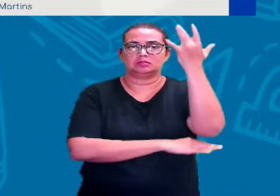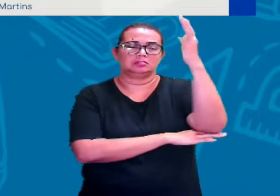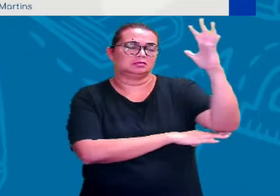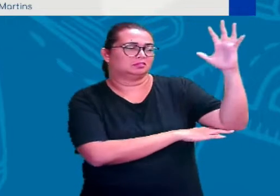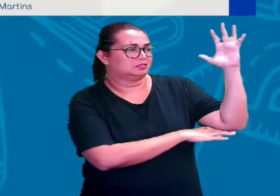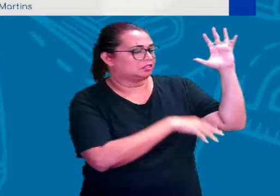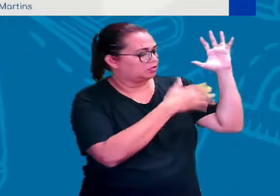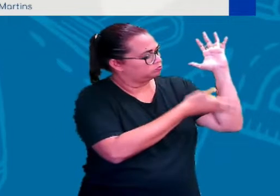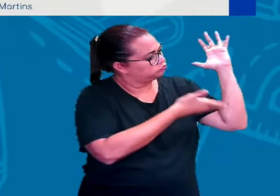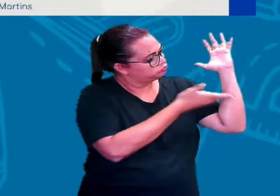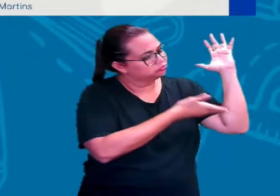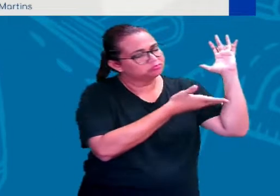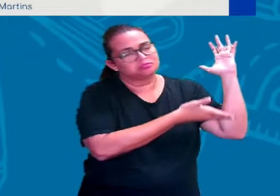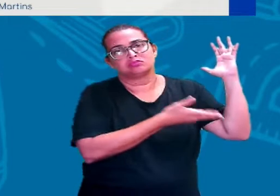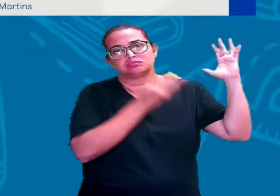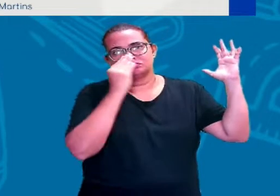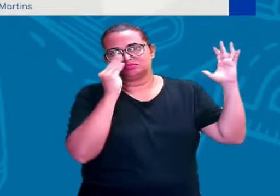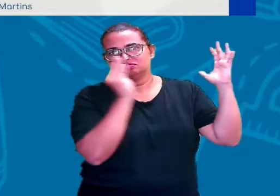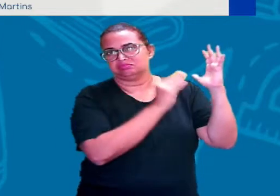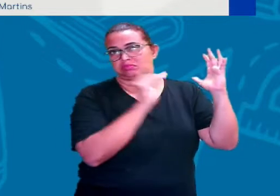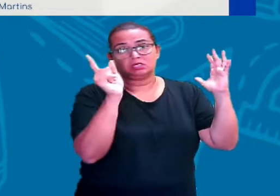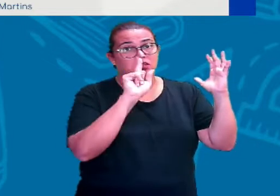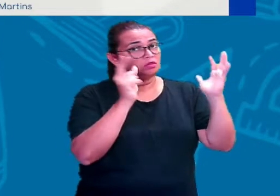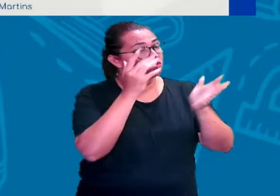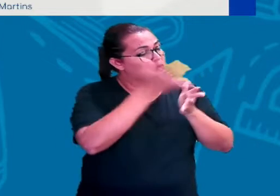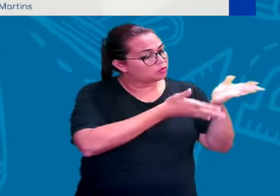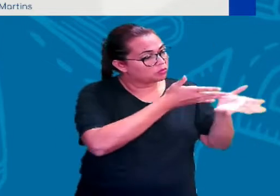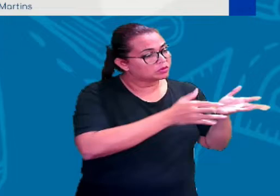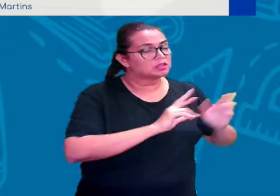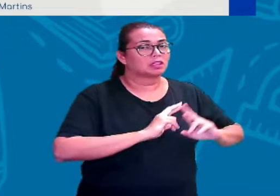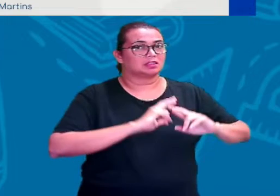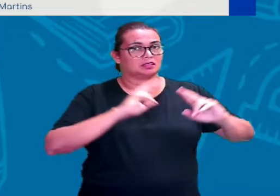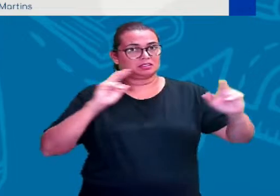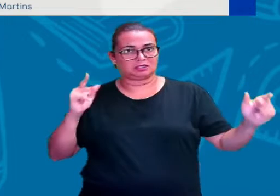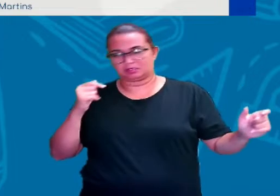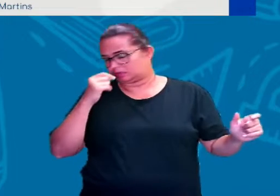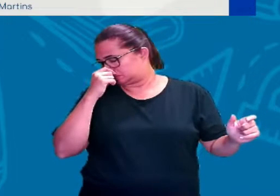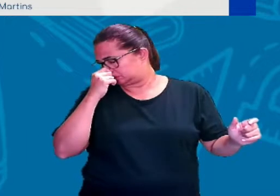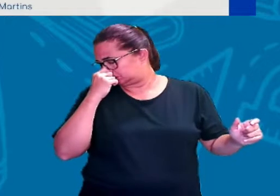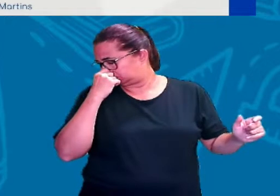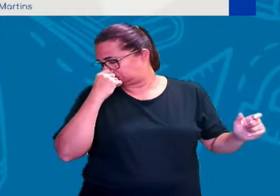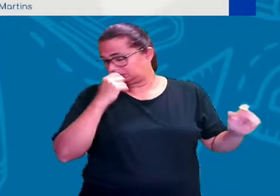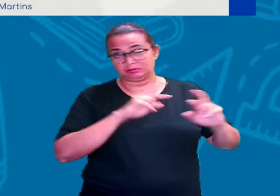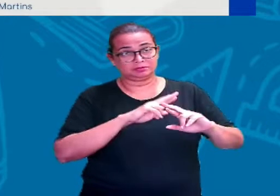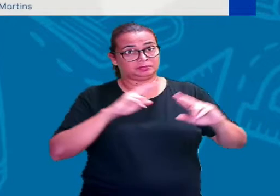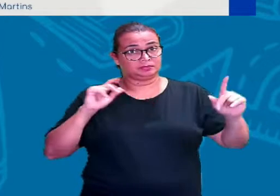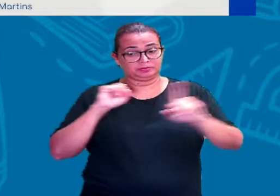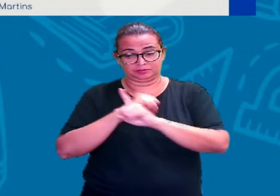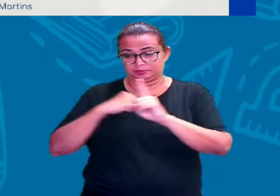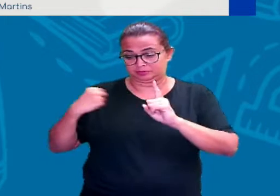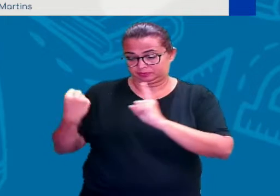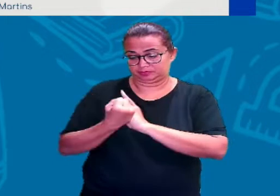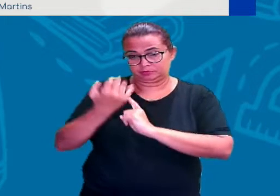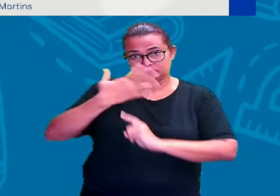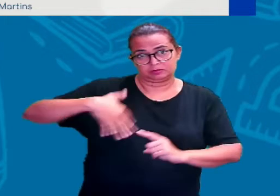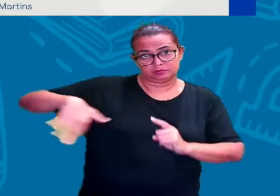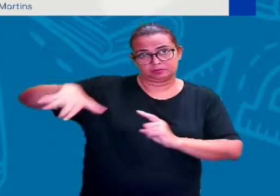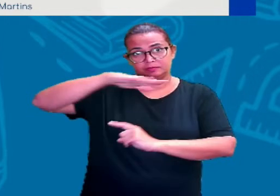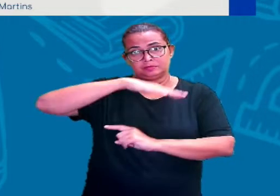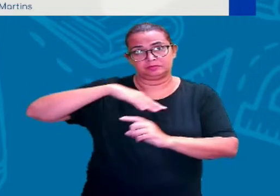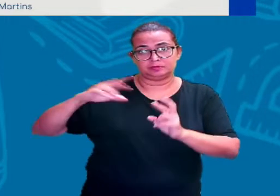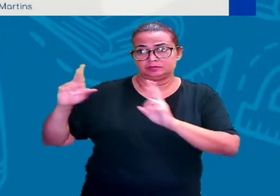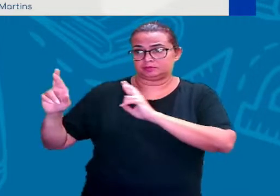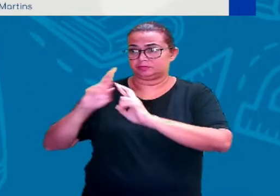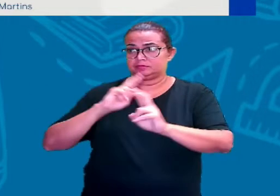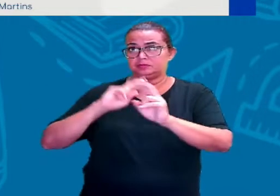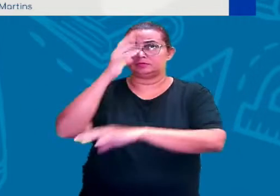naturais ao mesmo tempo. Então, diferente de nós na sociedade, né? A forma como a gente se relaciona com o